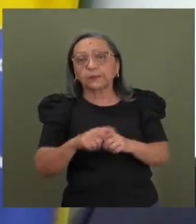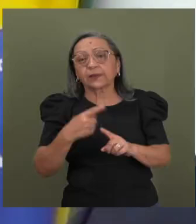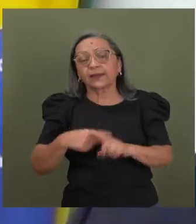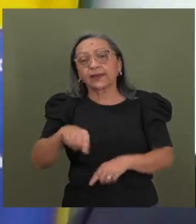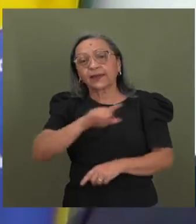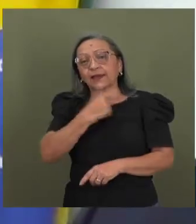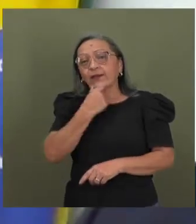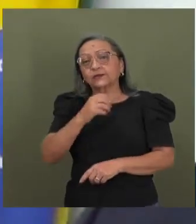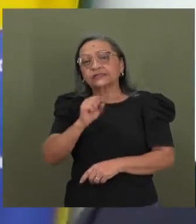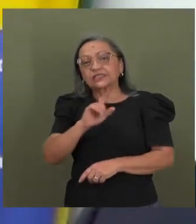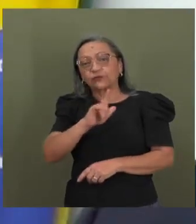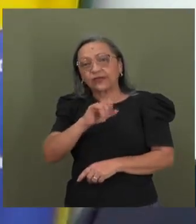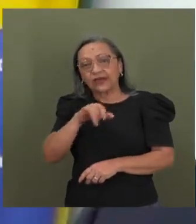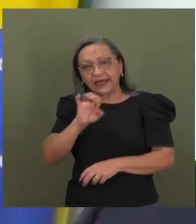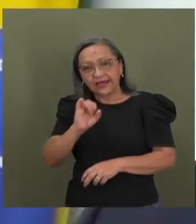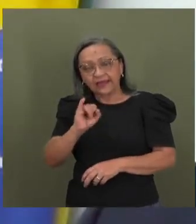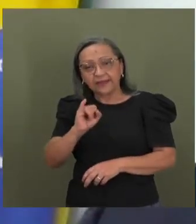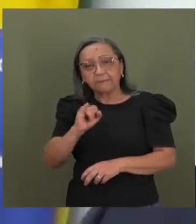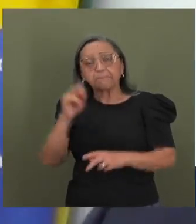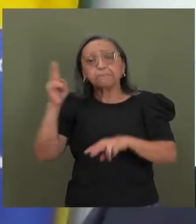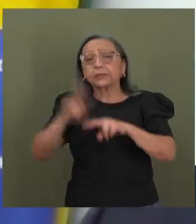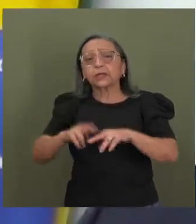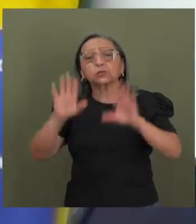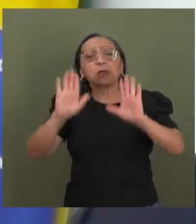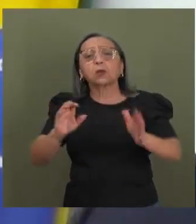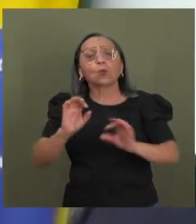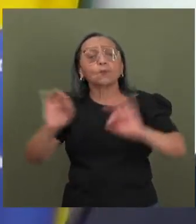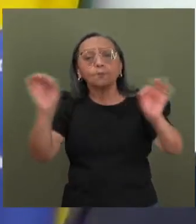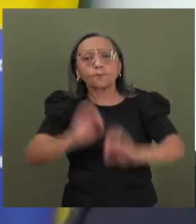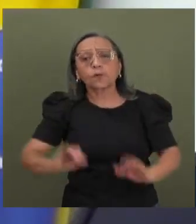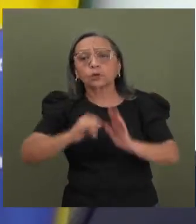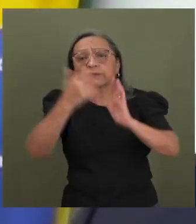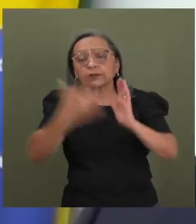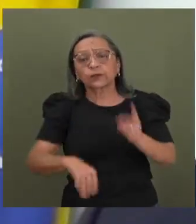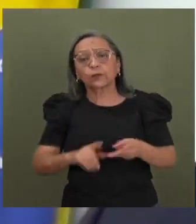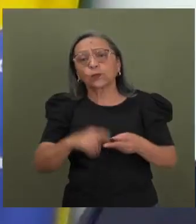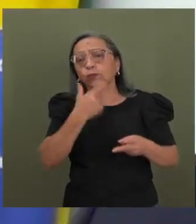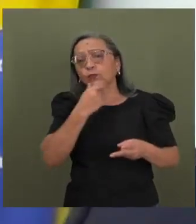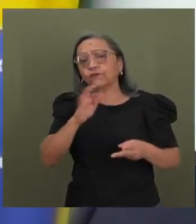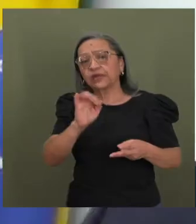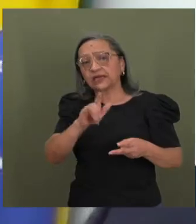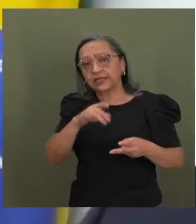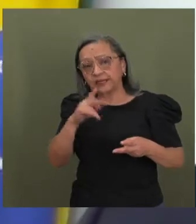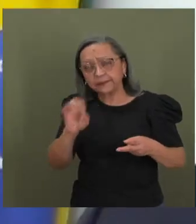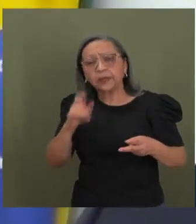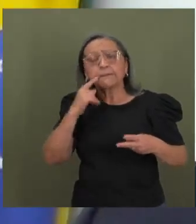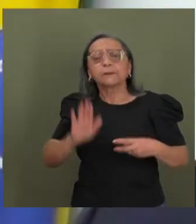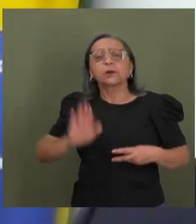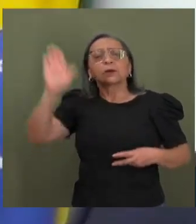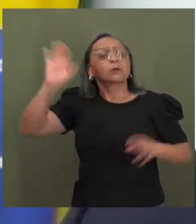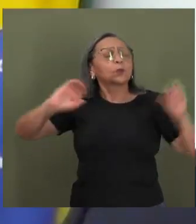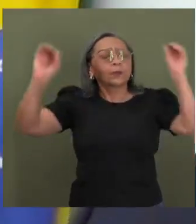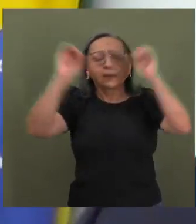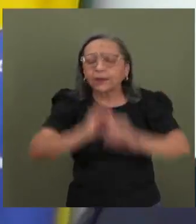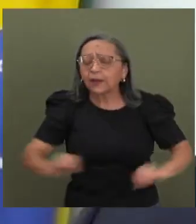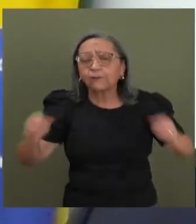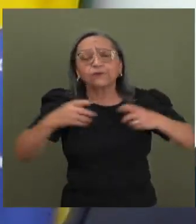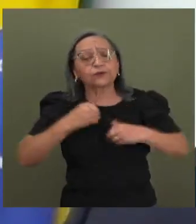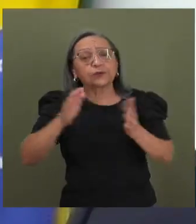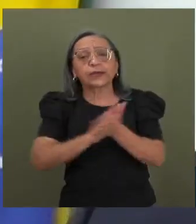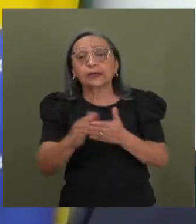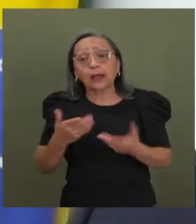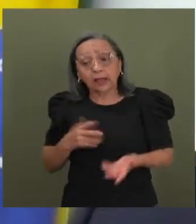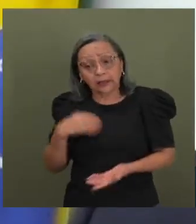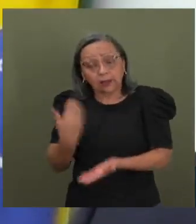Vasque, preso sem nenhuma justificativa, o Felipe Martins mostrando que não viajou, preso sem